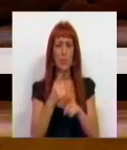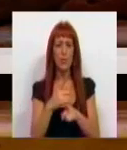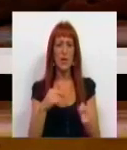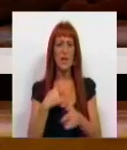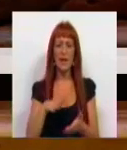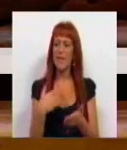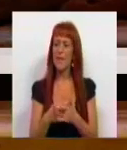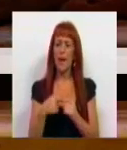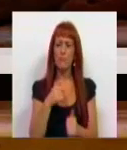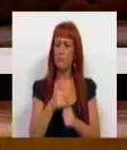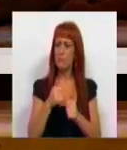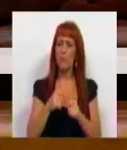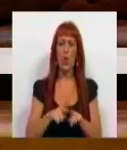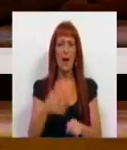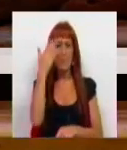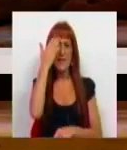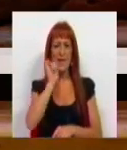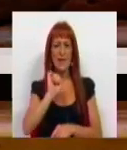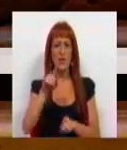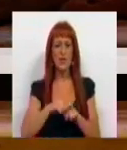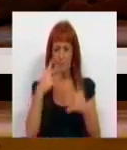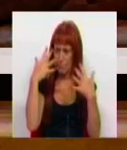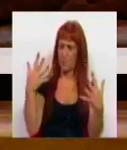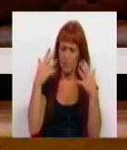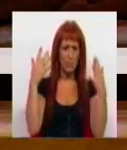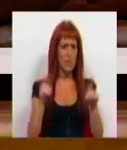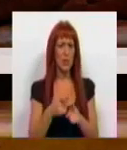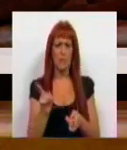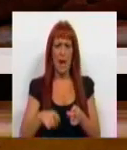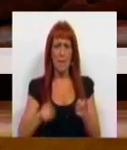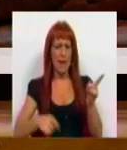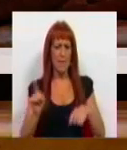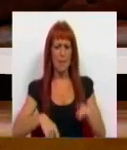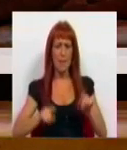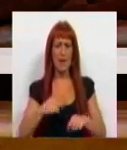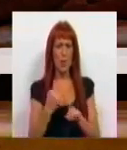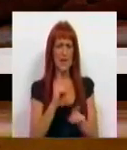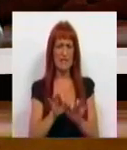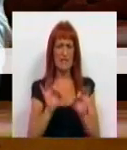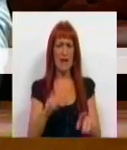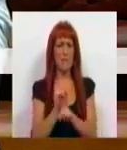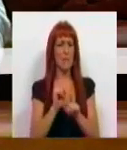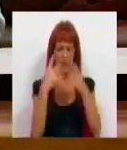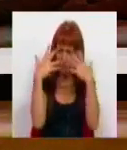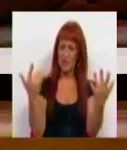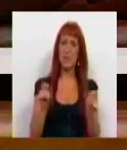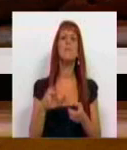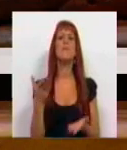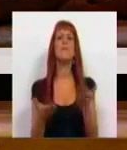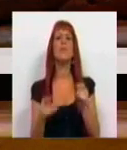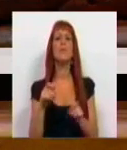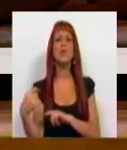lhe confere uma admirável capacidade de surpreender uma e outra vez com a mesma coisa. E o paralelo com